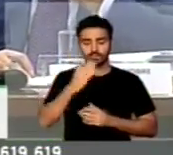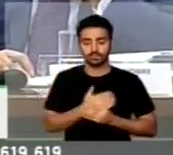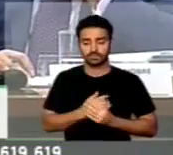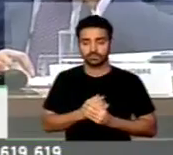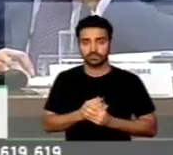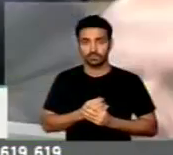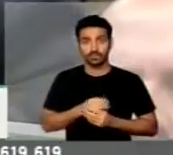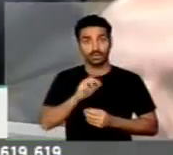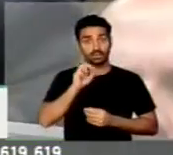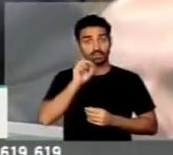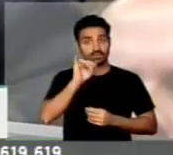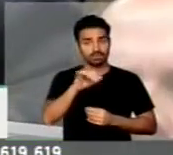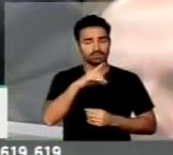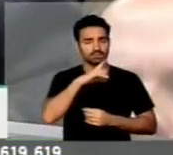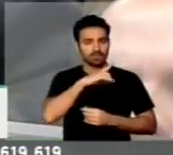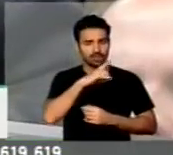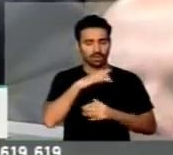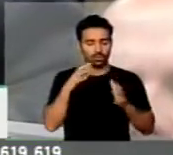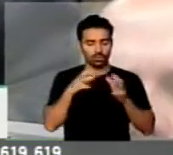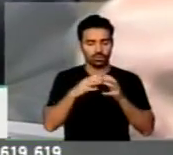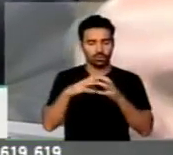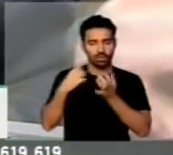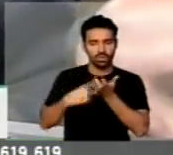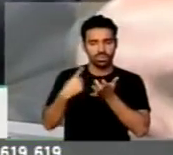Se existe uma conspiração contra o senhor,